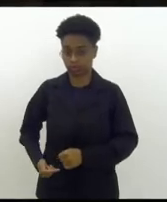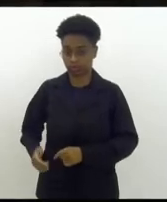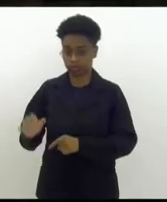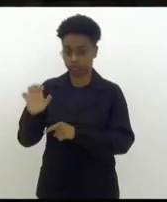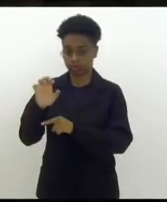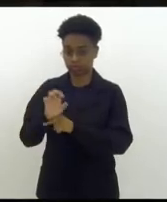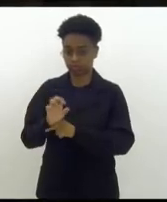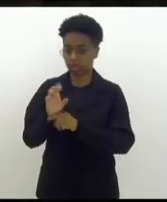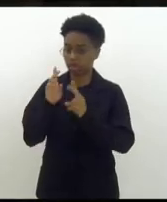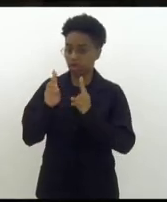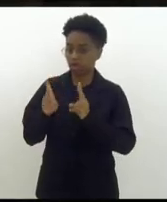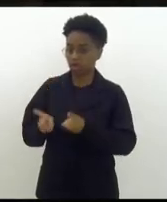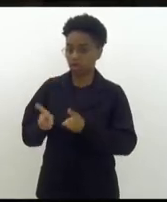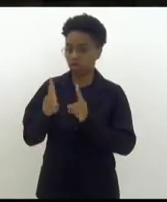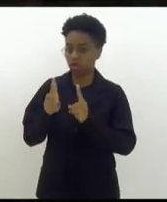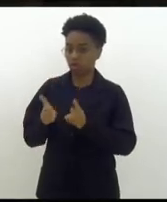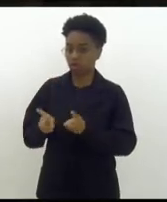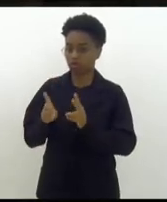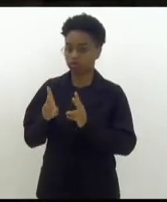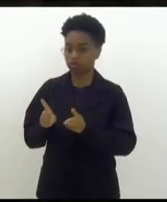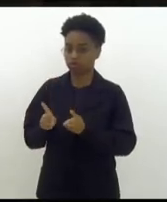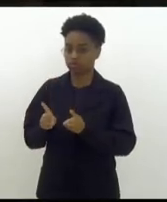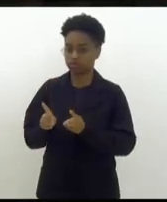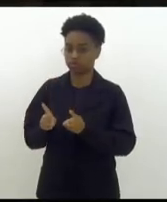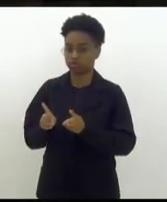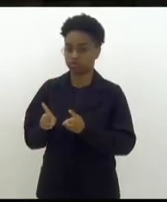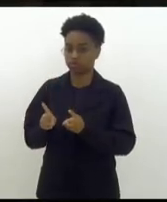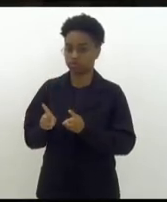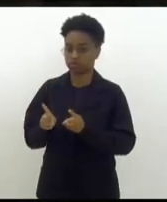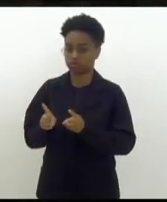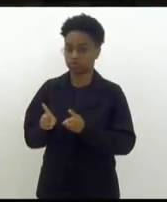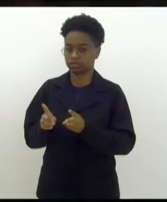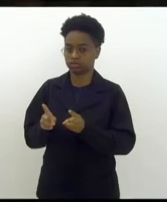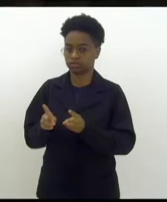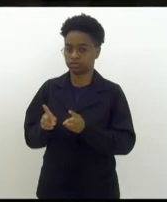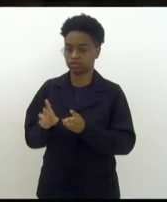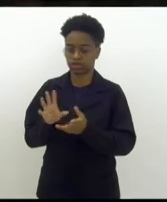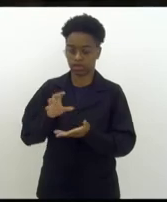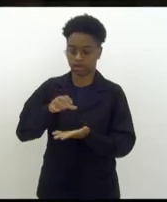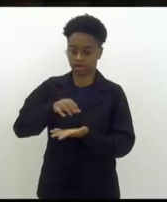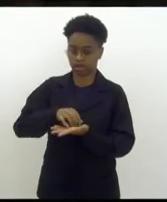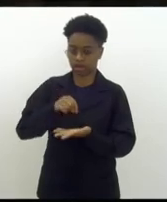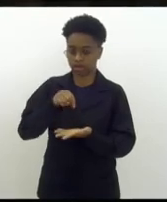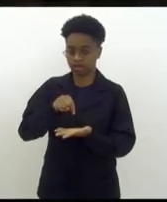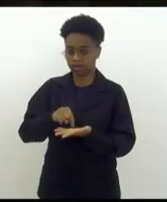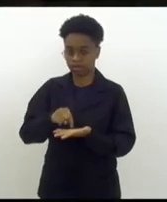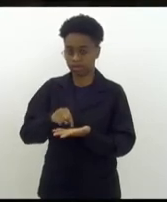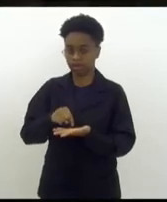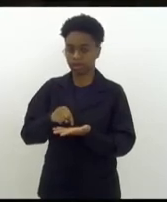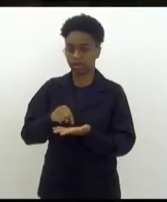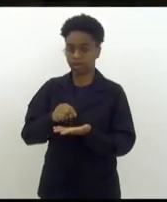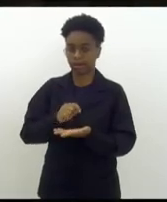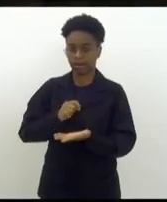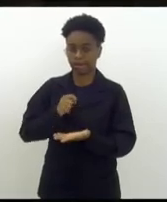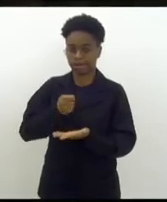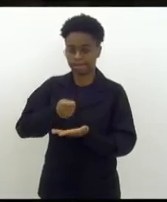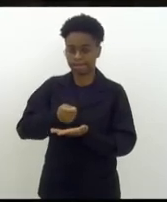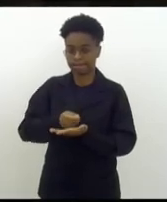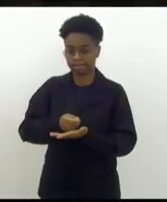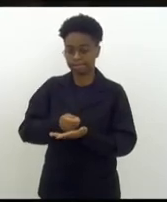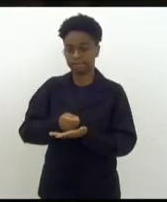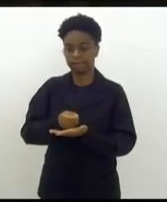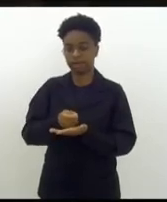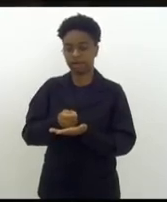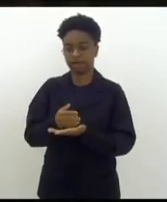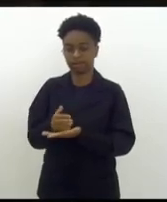mantém irregularmente a câmara de compensação tarifária na mão